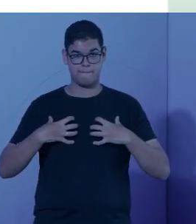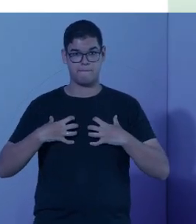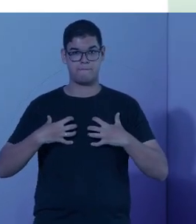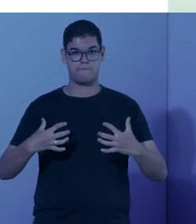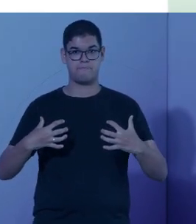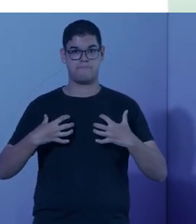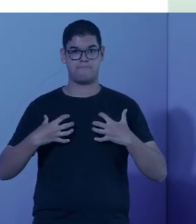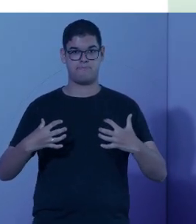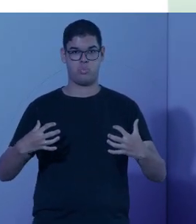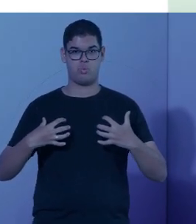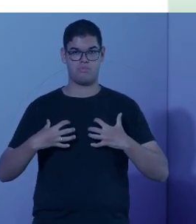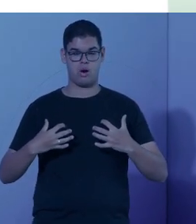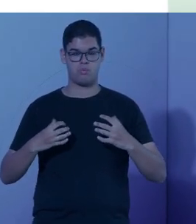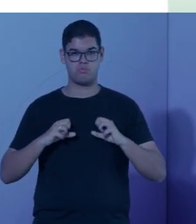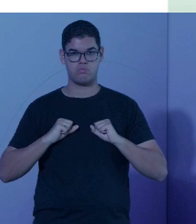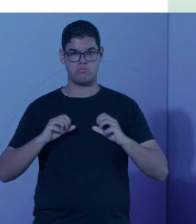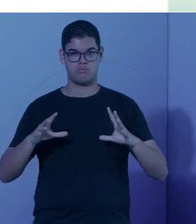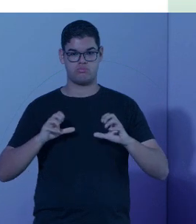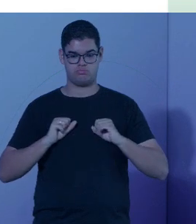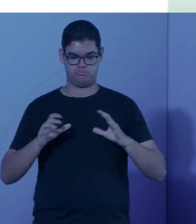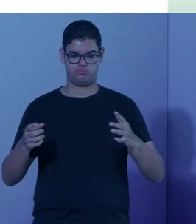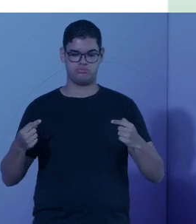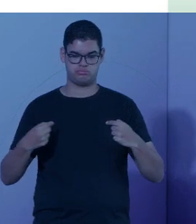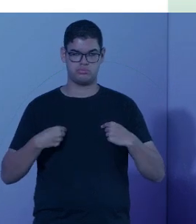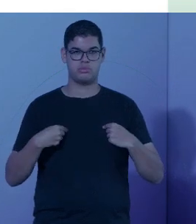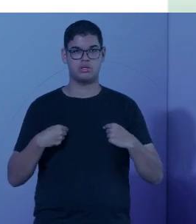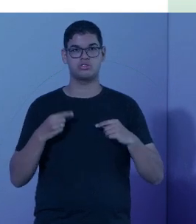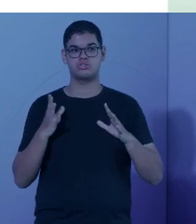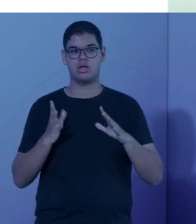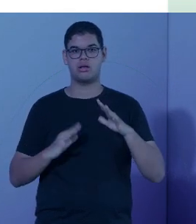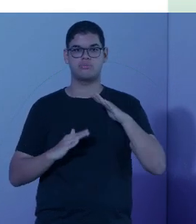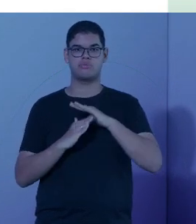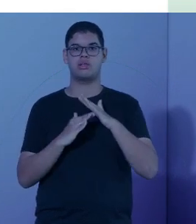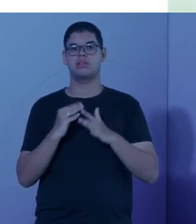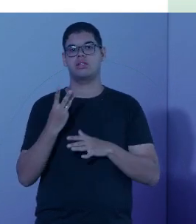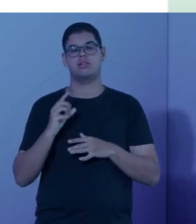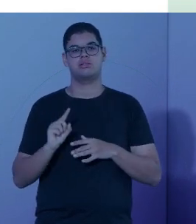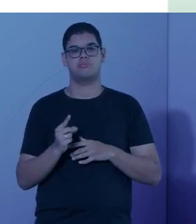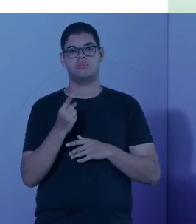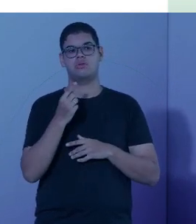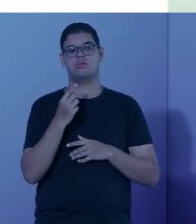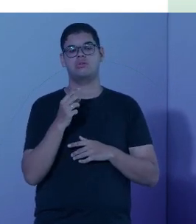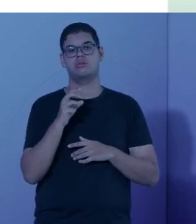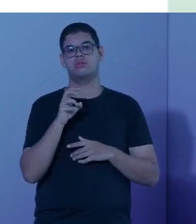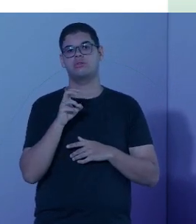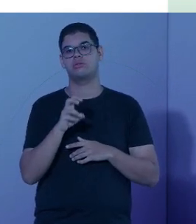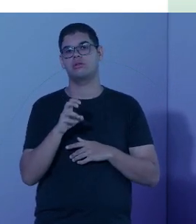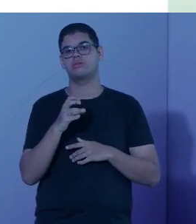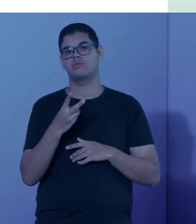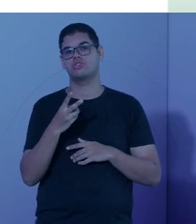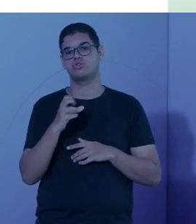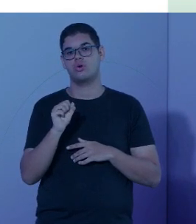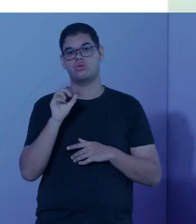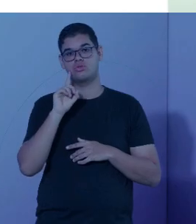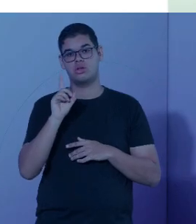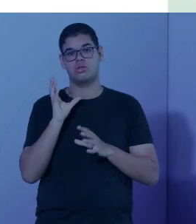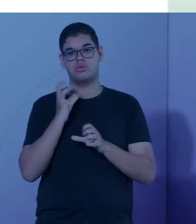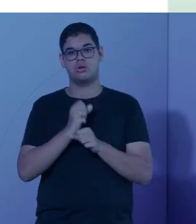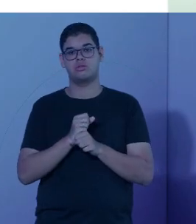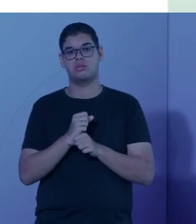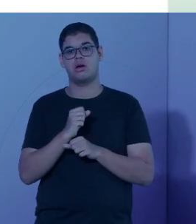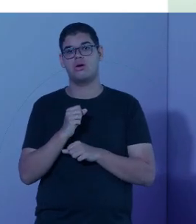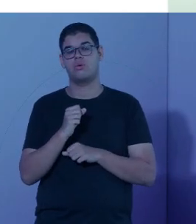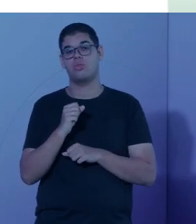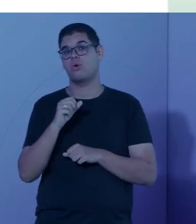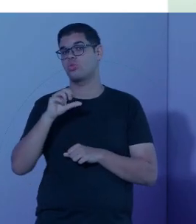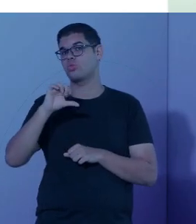já contabilizava o prazo de 3.528 dias, que dá aproximadamente 9 anos. Tá?